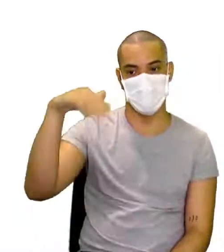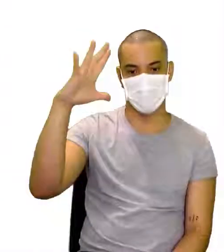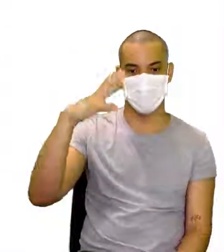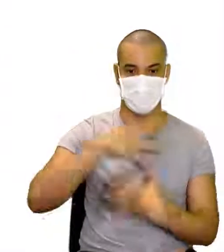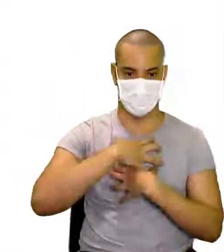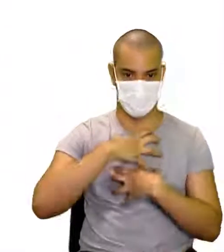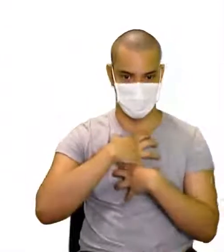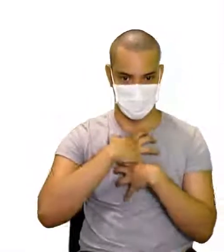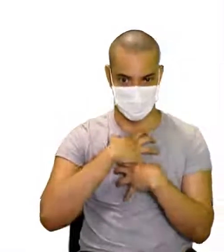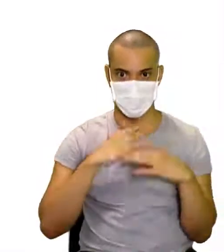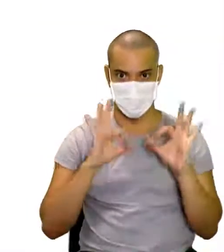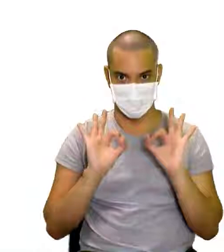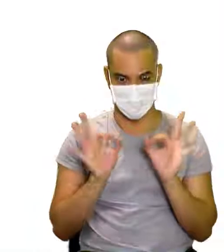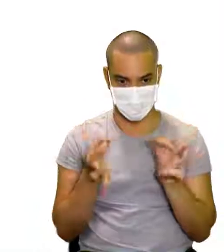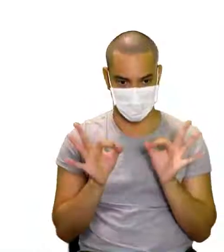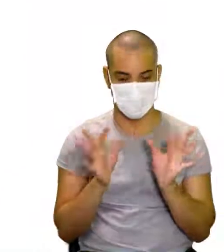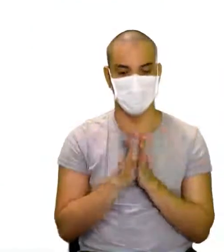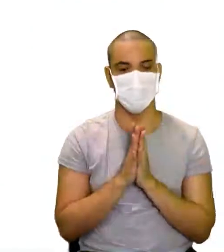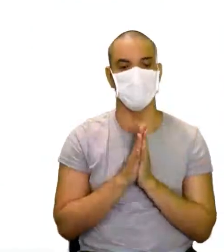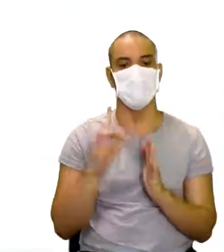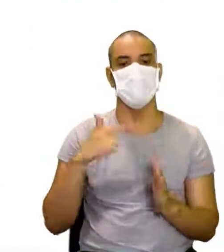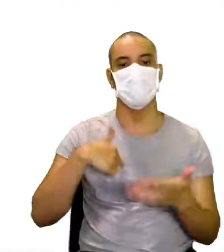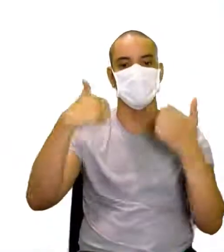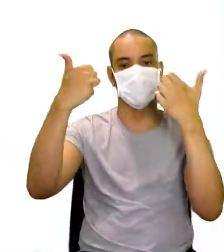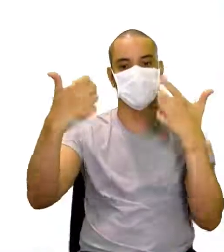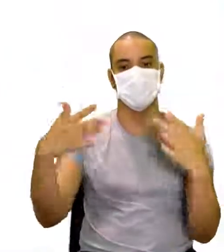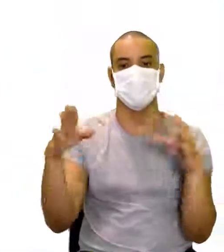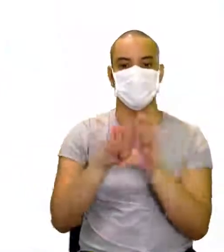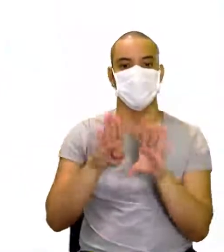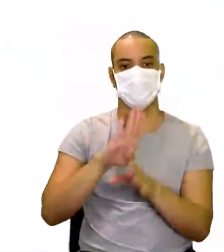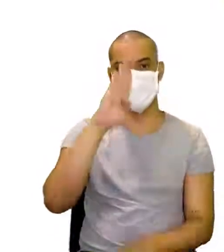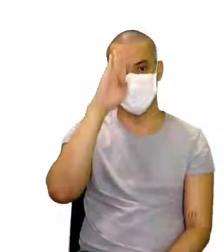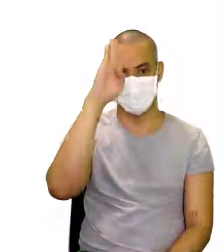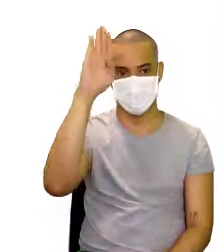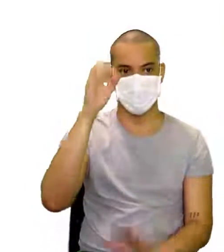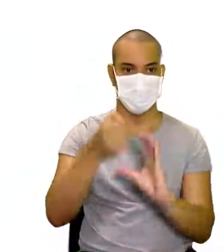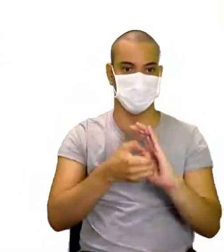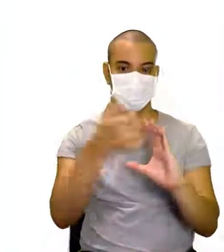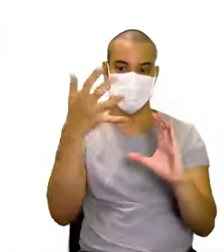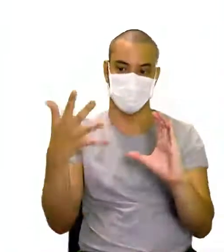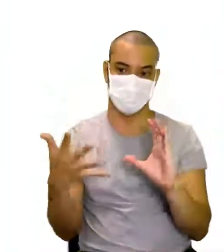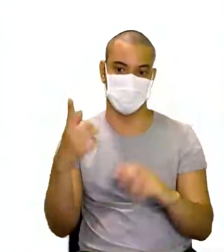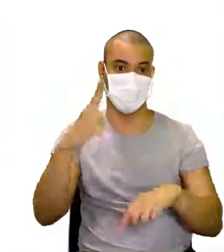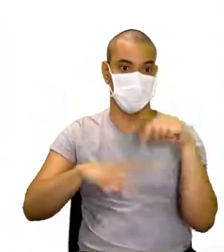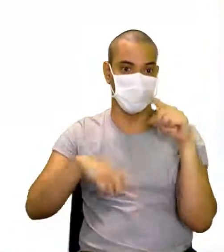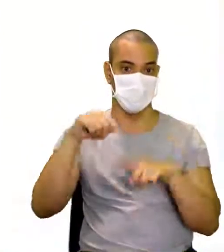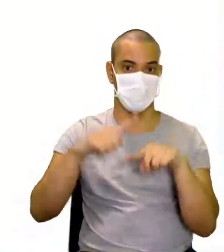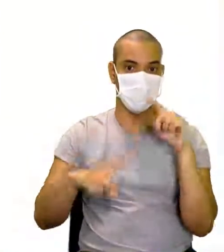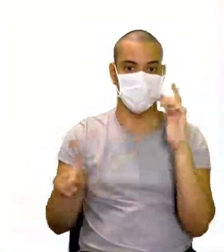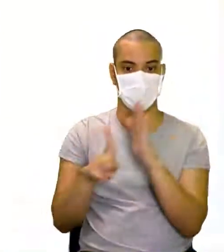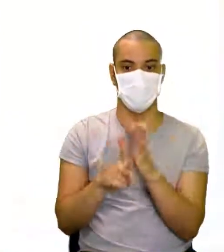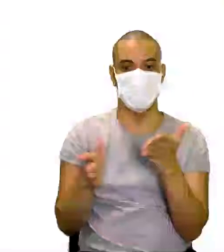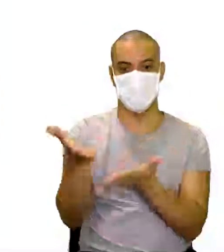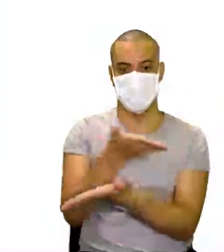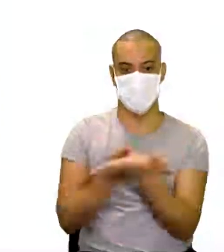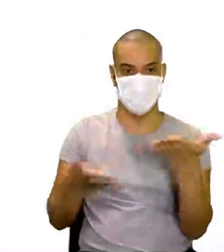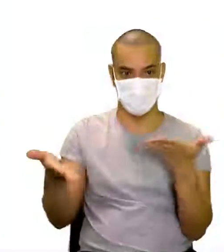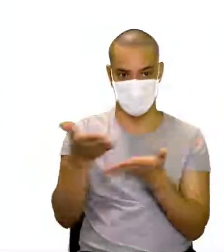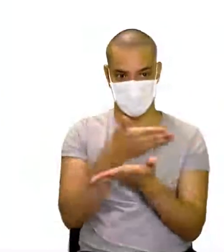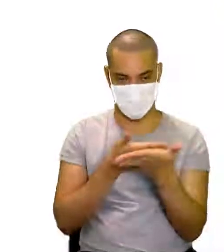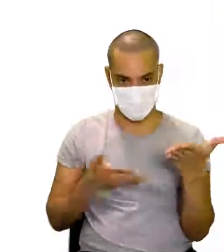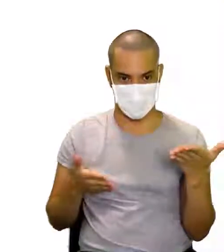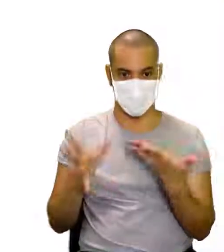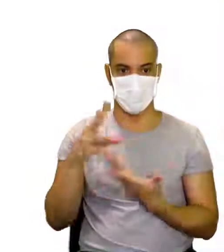aí. Ok, vamos falar, pessoal, da principal característica de um objeto em interação magnética.